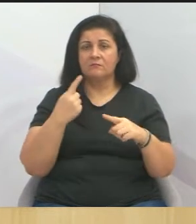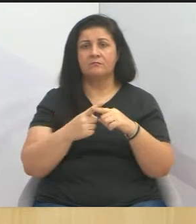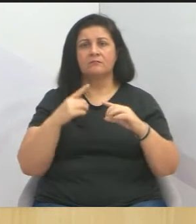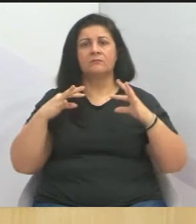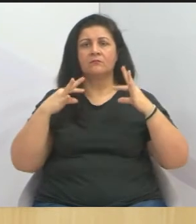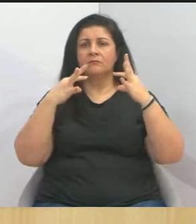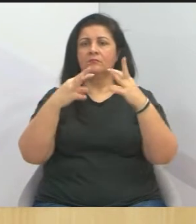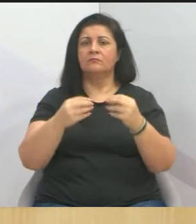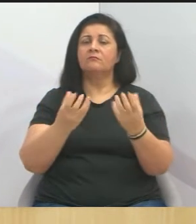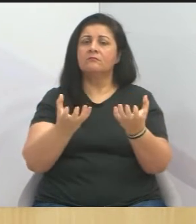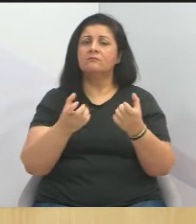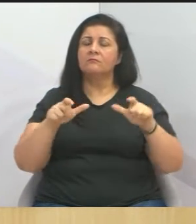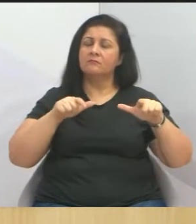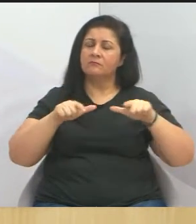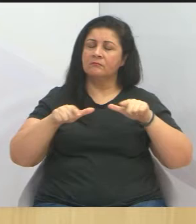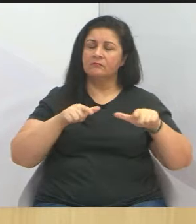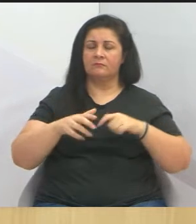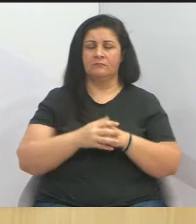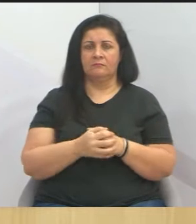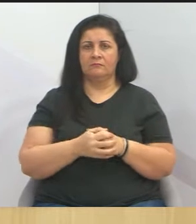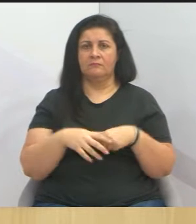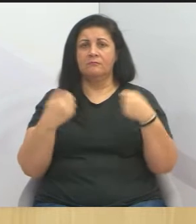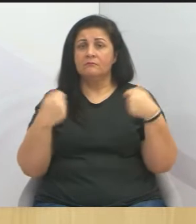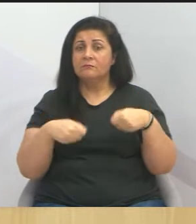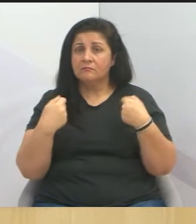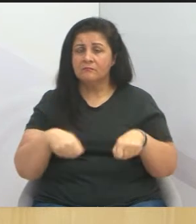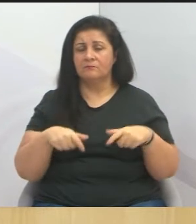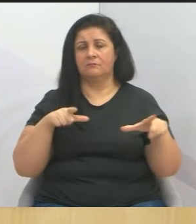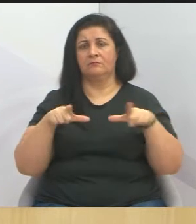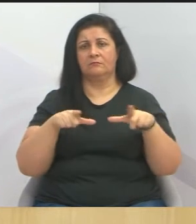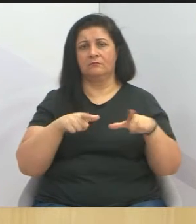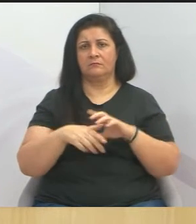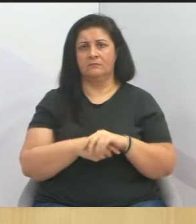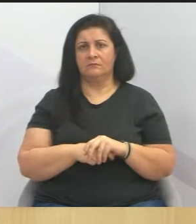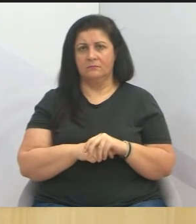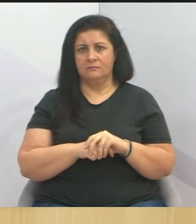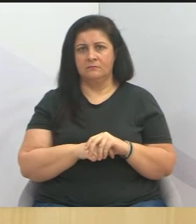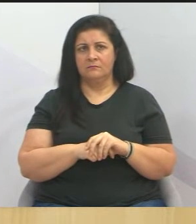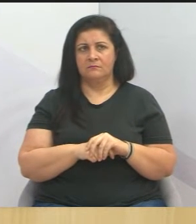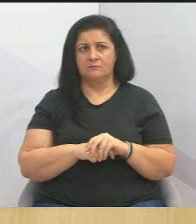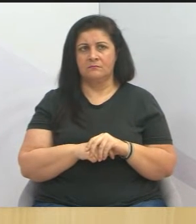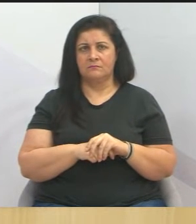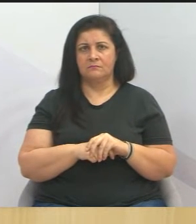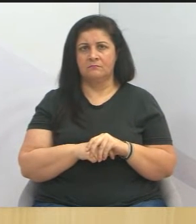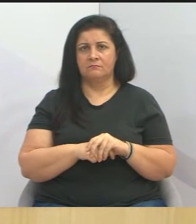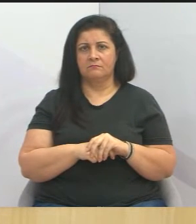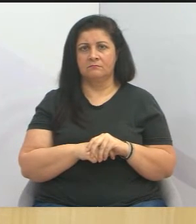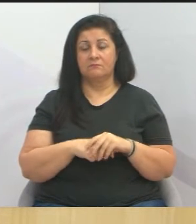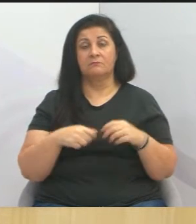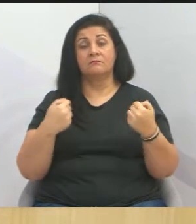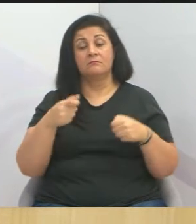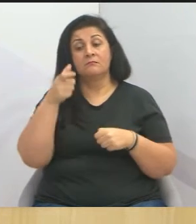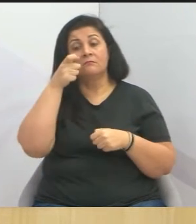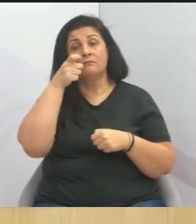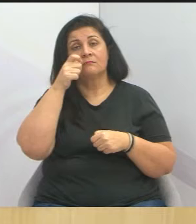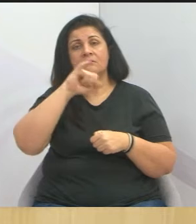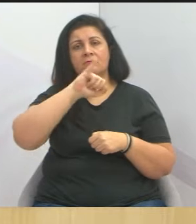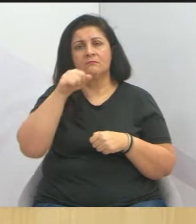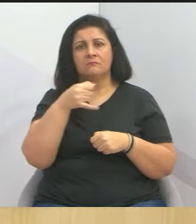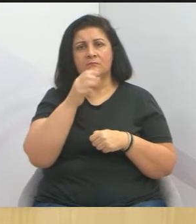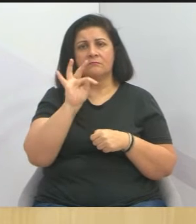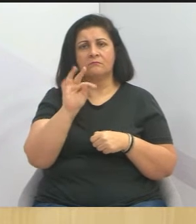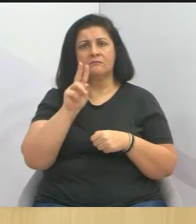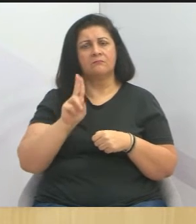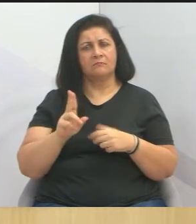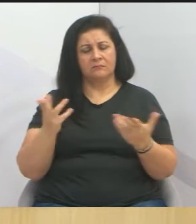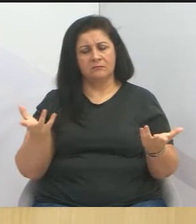todos querem trabalhar todos precisam trabalhar e nós temos que ver aí a JT o que ela